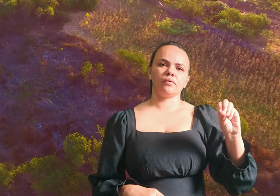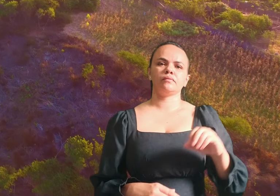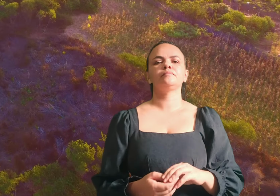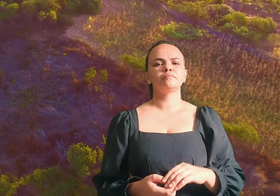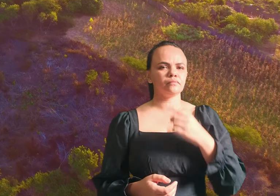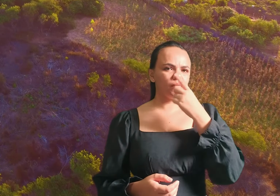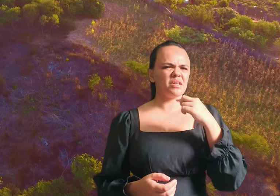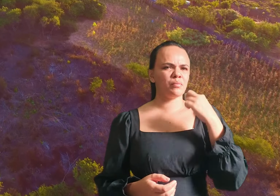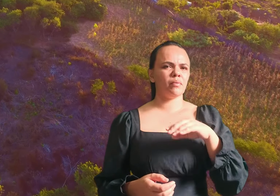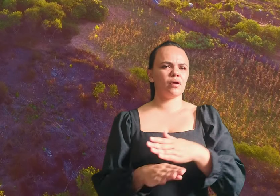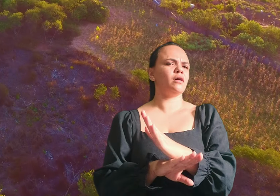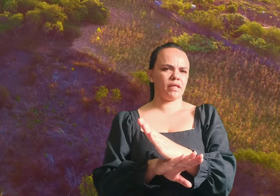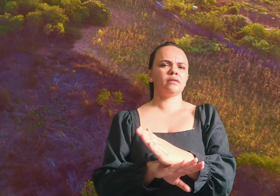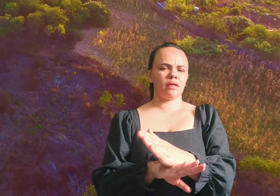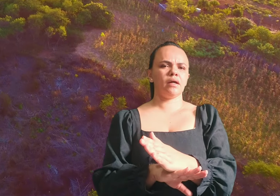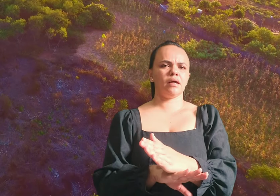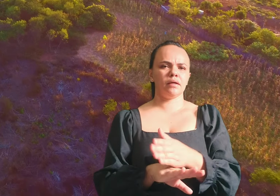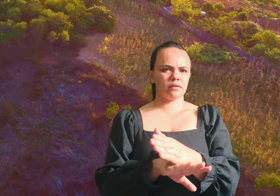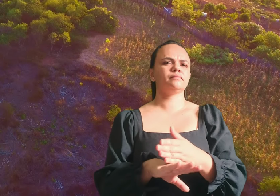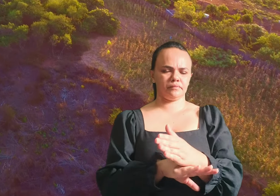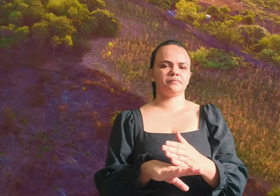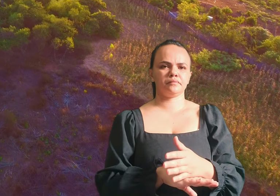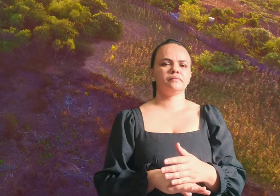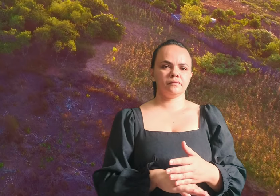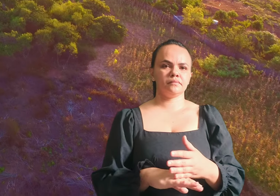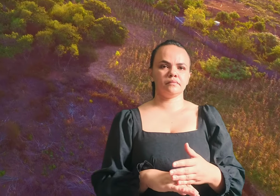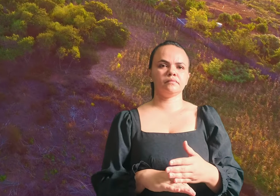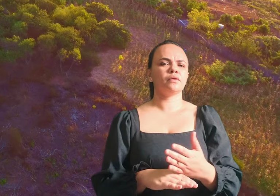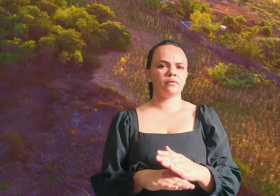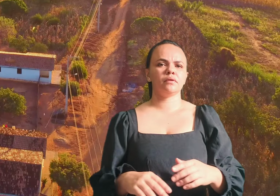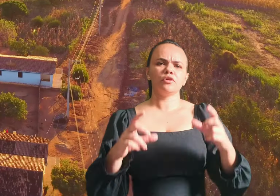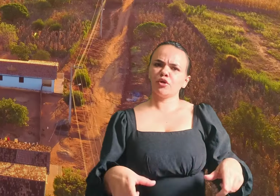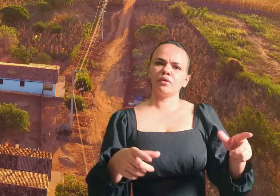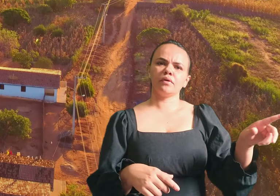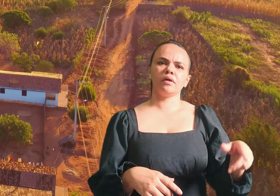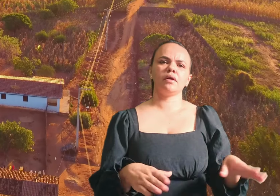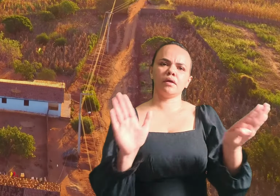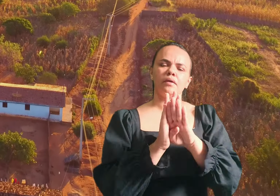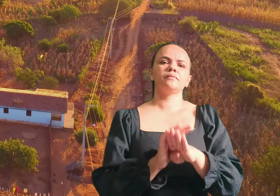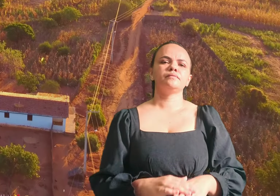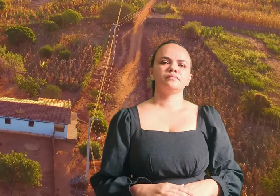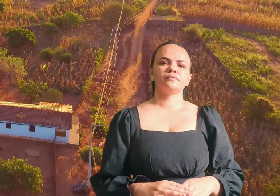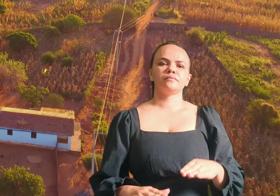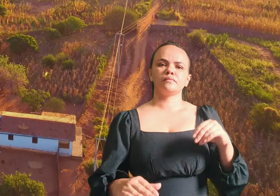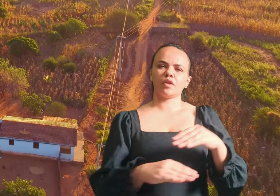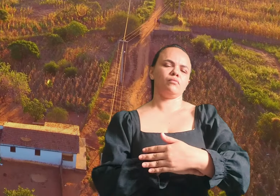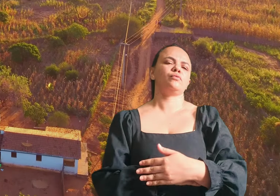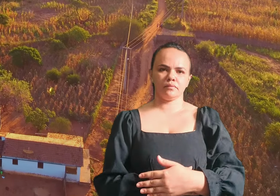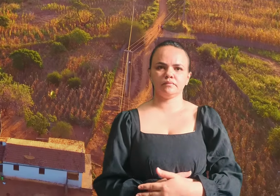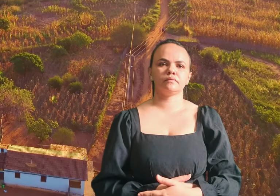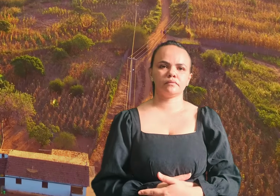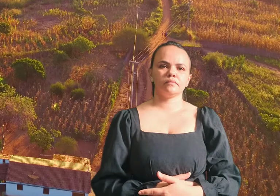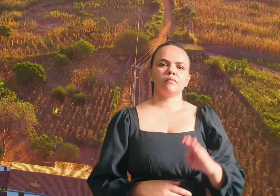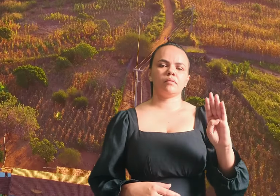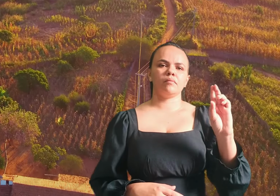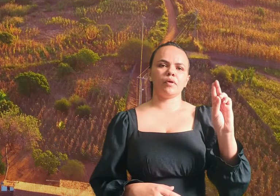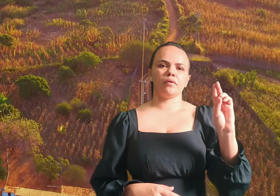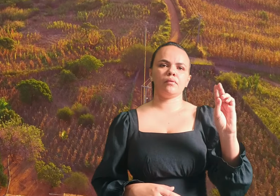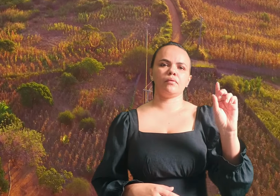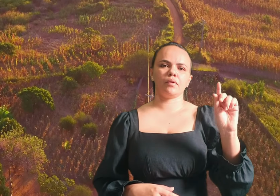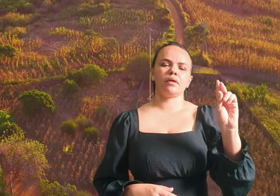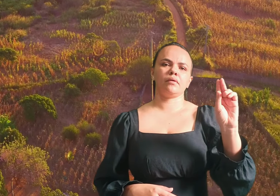de entrada então o Boqueirão é a entrada do lugar para onde Luiz Gomes estava vindo por isso Boqueirão então Boqueirão é um nome que aparece